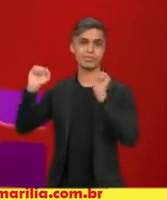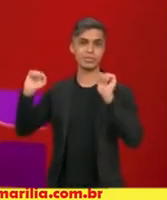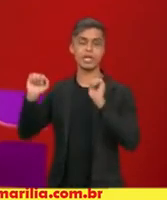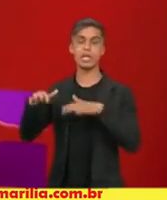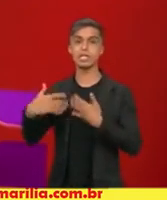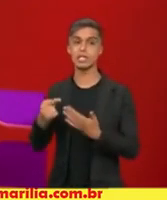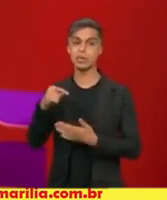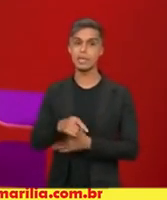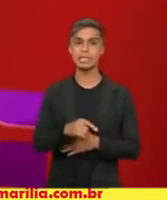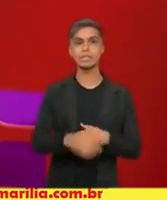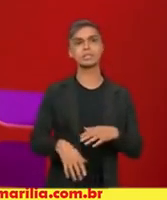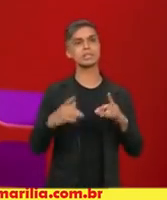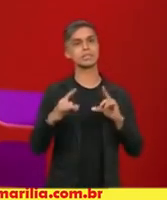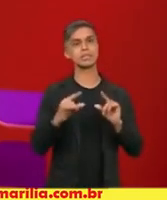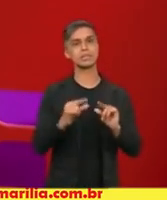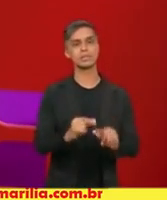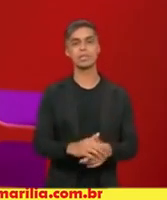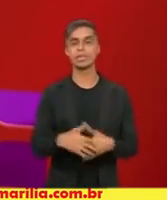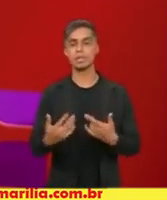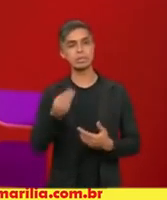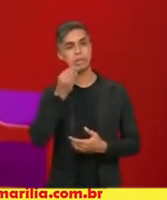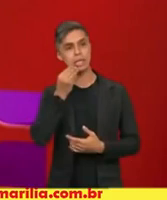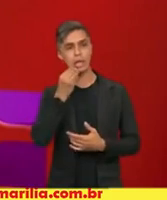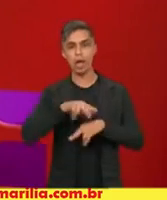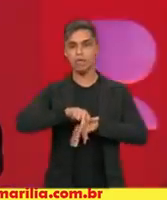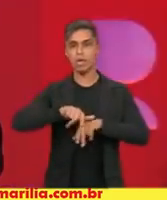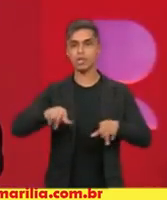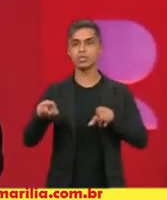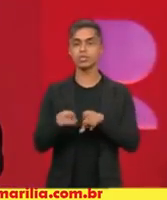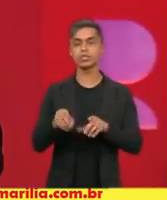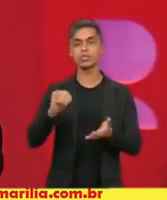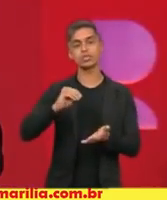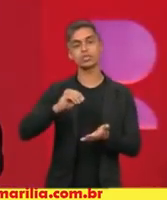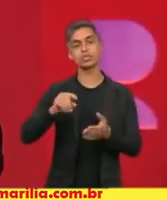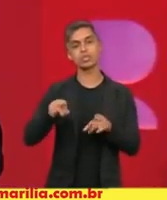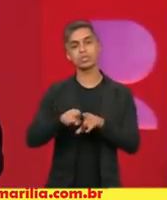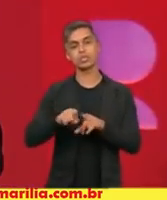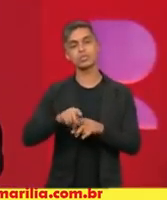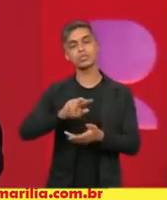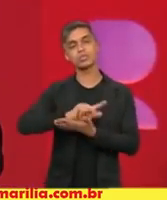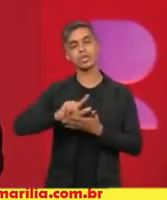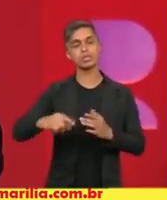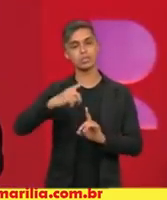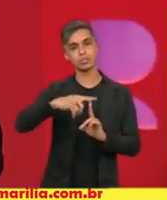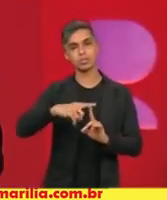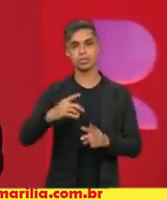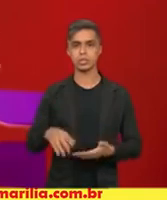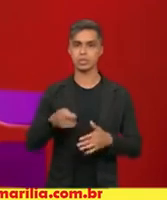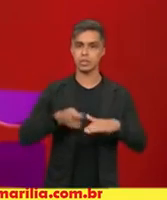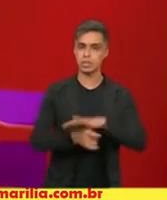é diversificar, ou foi diversificar o portfólio de investimentos. Então, em vez de investir na próxima safra,